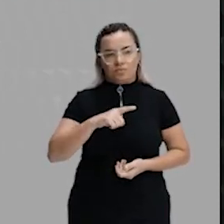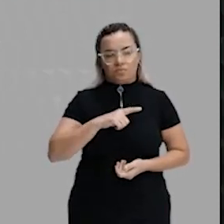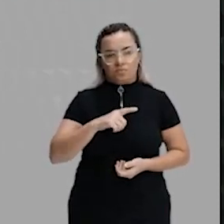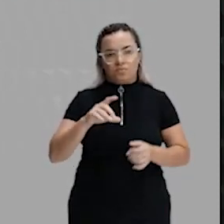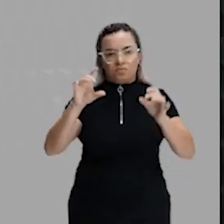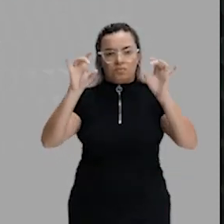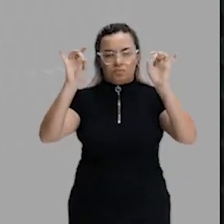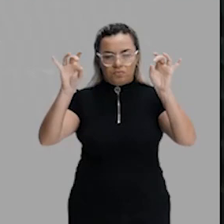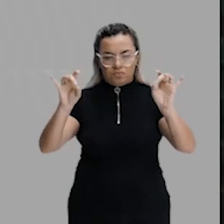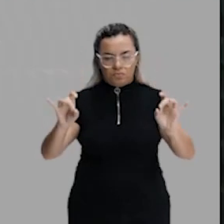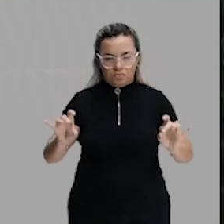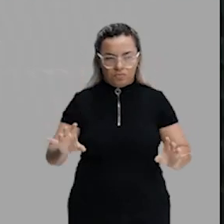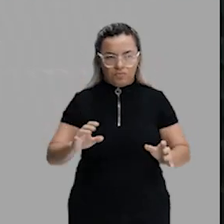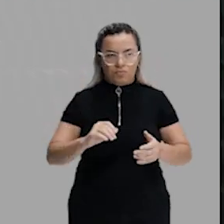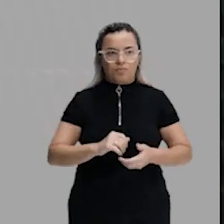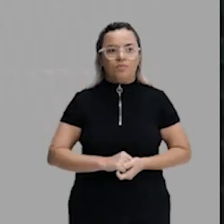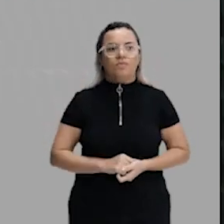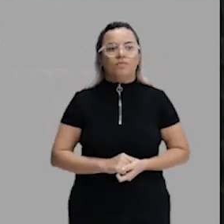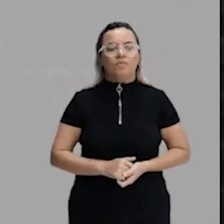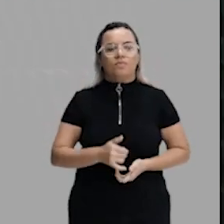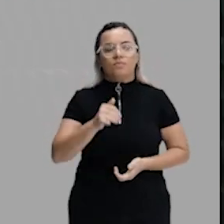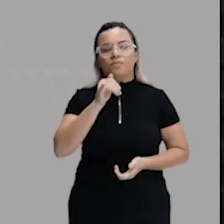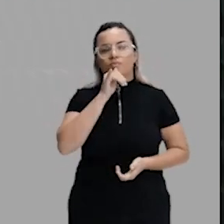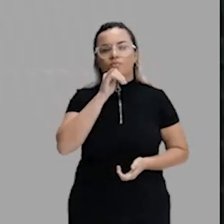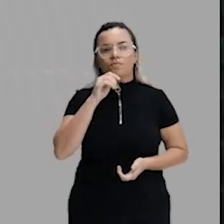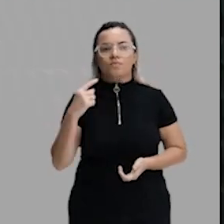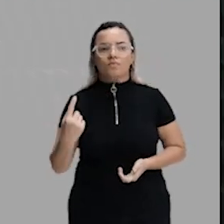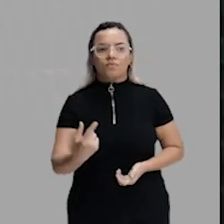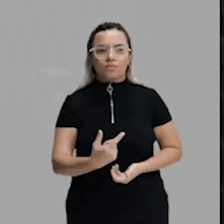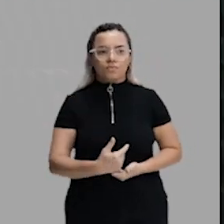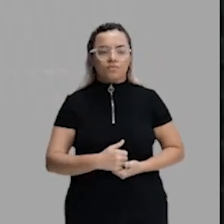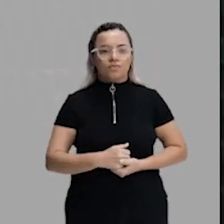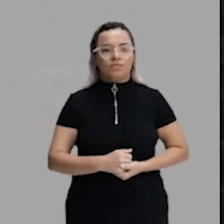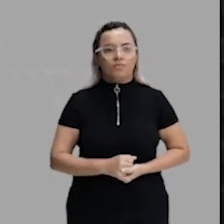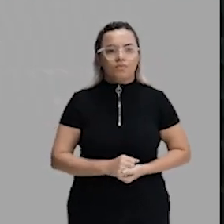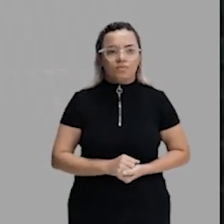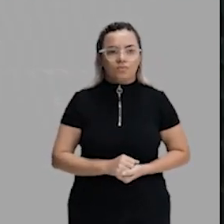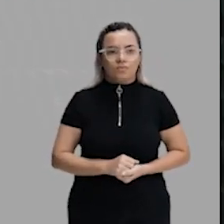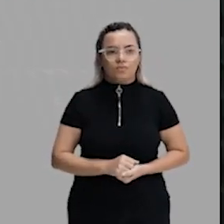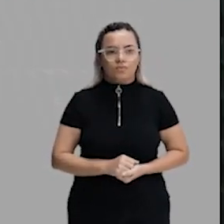especiais. Quando nós tivermos, por exemplo, aí, ó, resistores